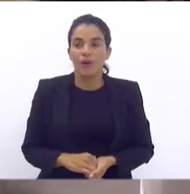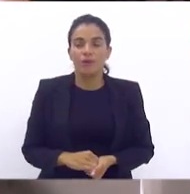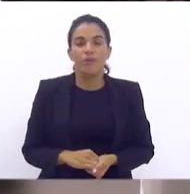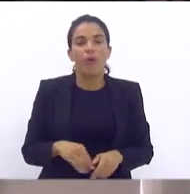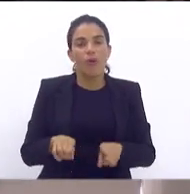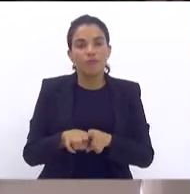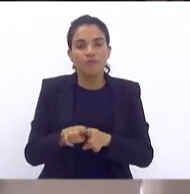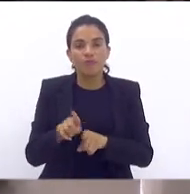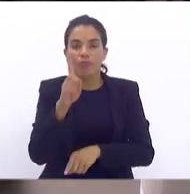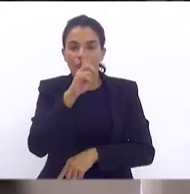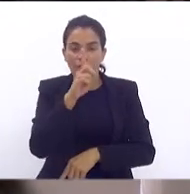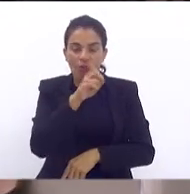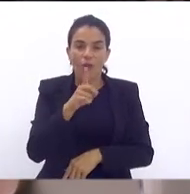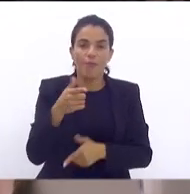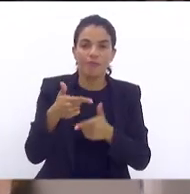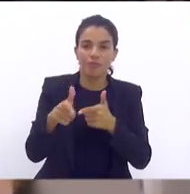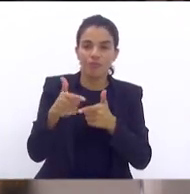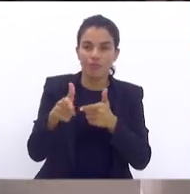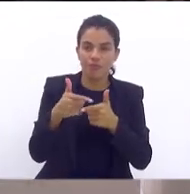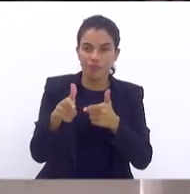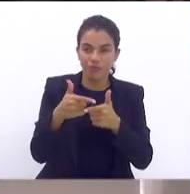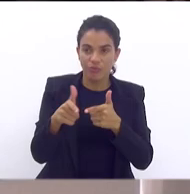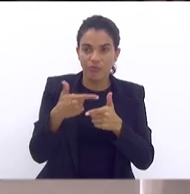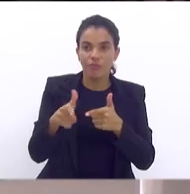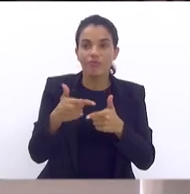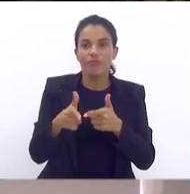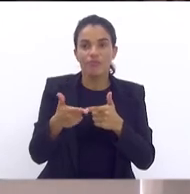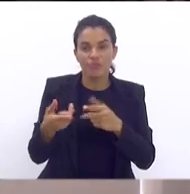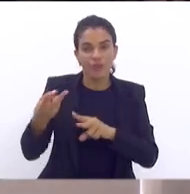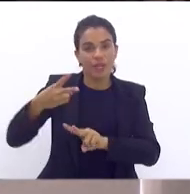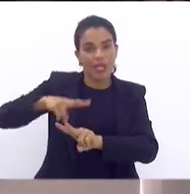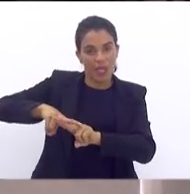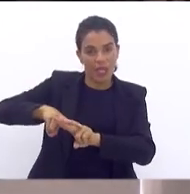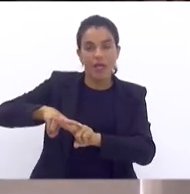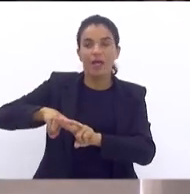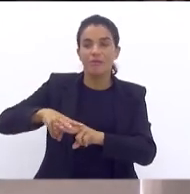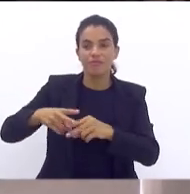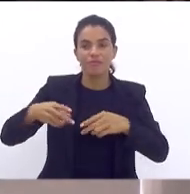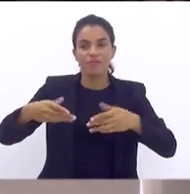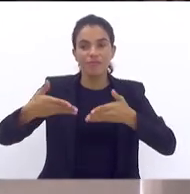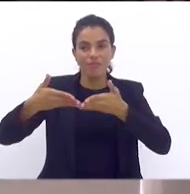Avaria, defeito e fatos. Encalhe, como aconteceu. Encalhe, exatamente, né? Quando